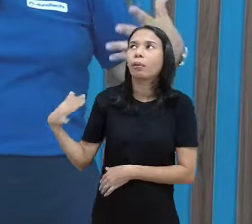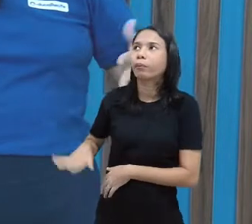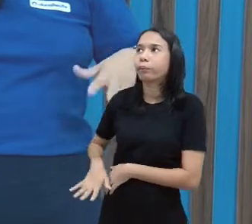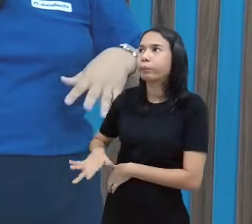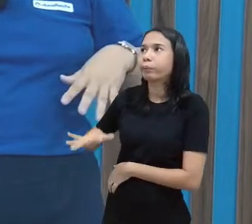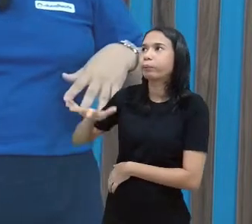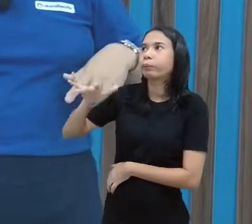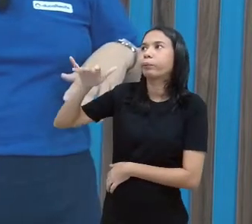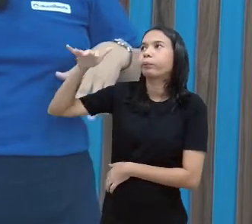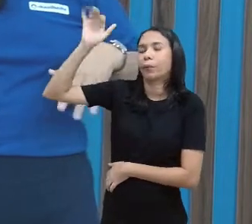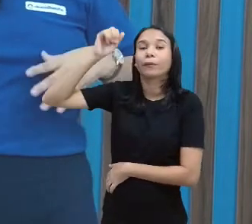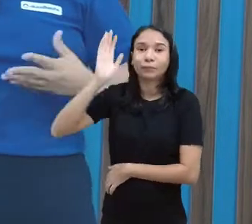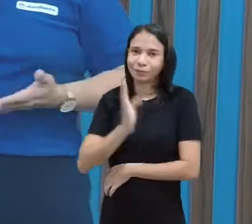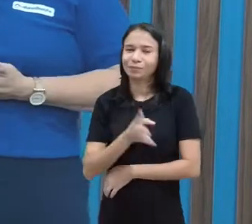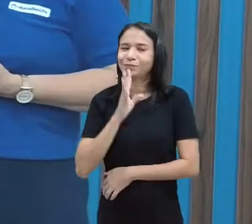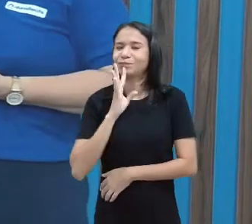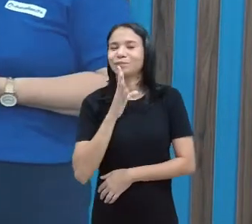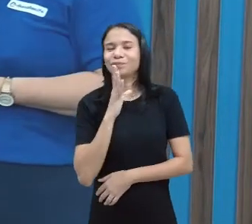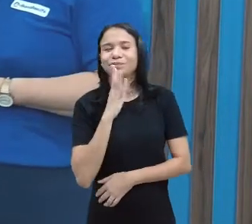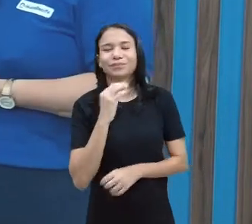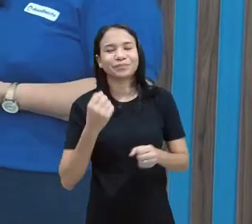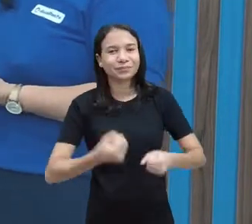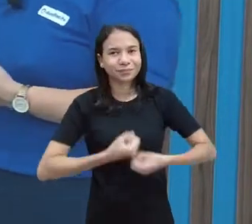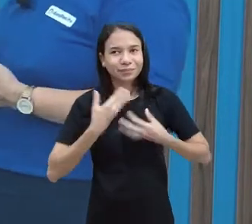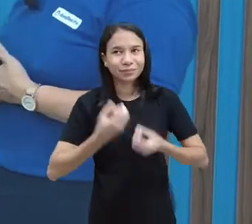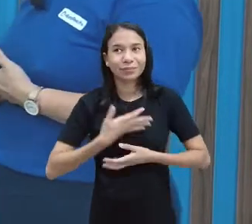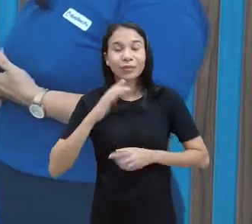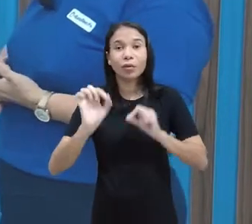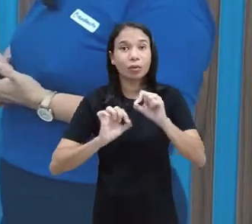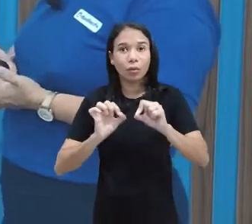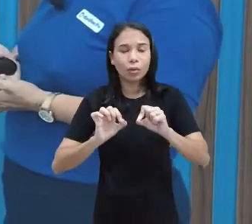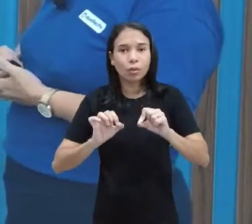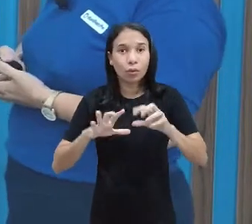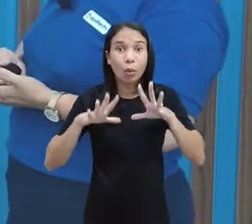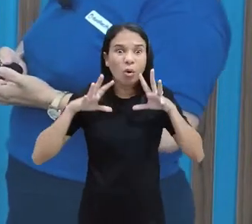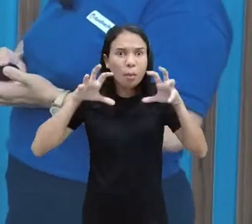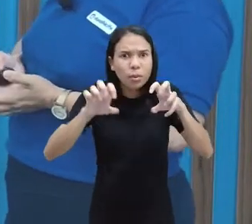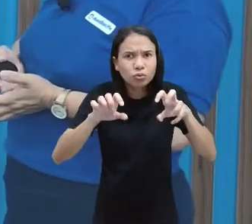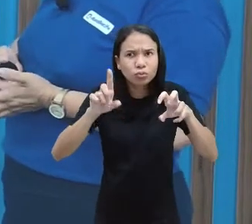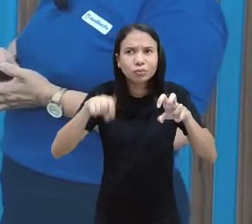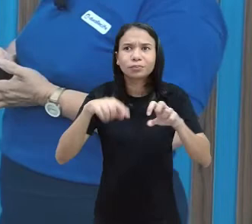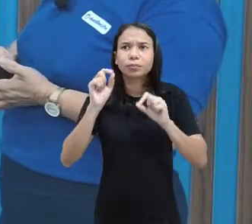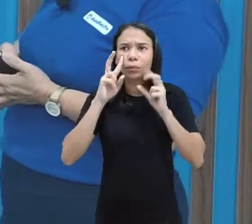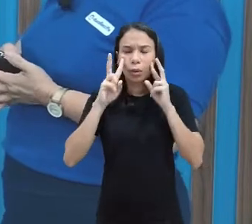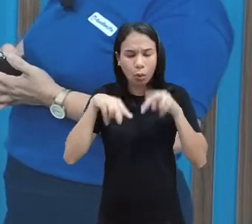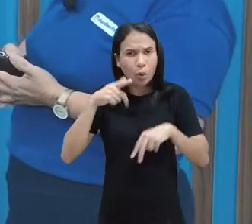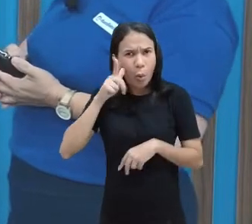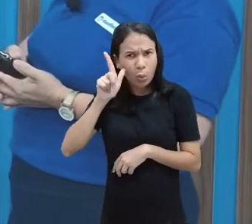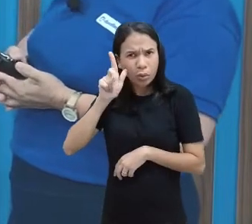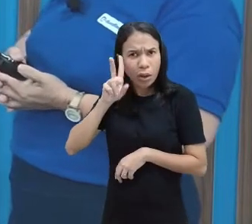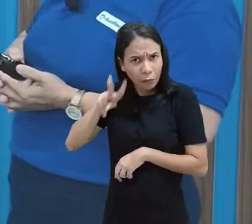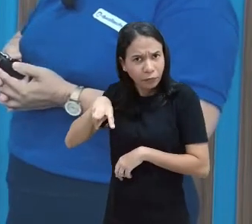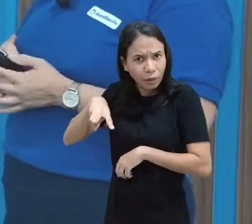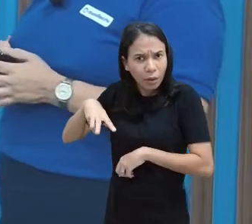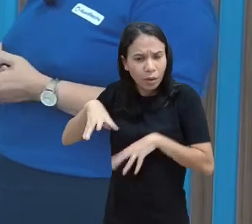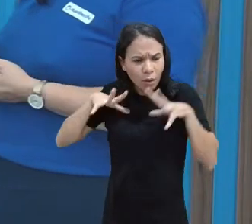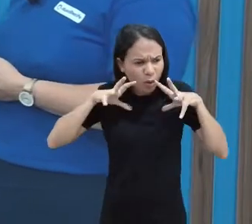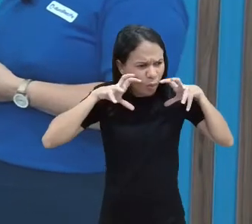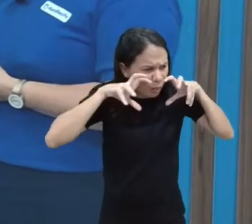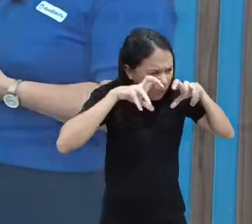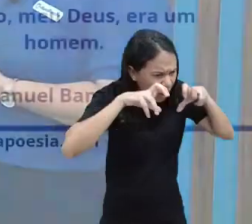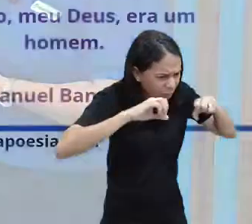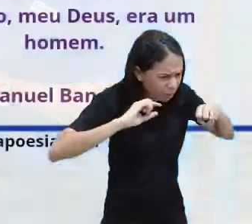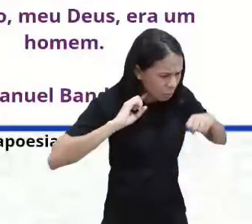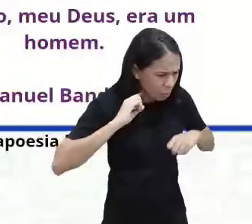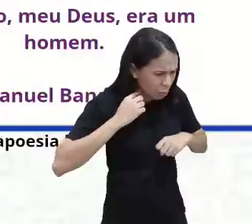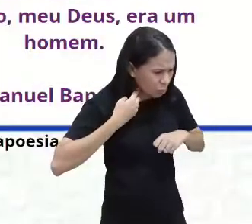lá, quando eram pequenos, né? Se estuda muito esse poema, que é O Bicho, do Manuel Bandeira. Vi ontem um bicho na imundície